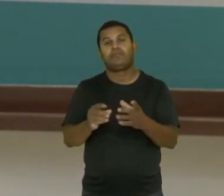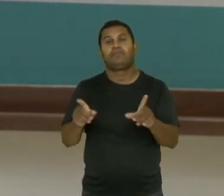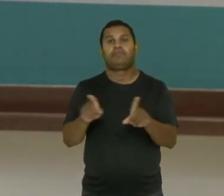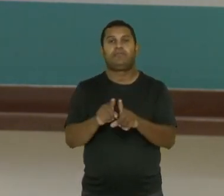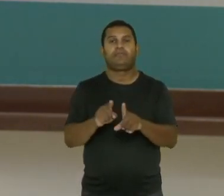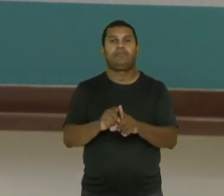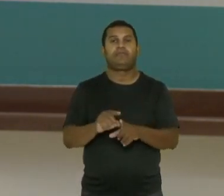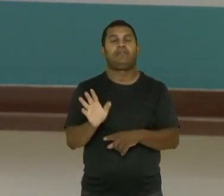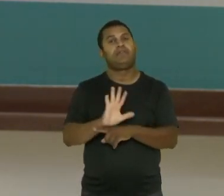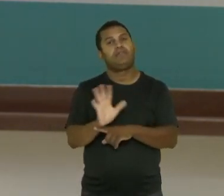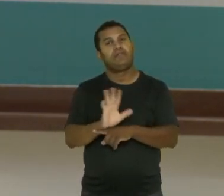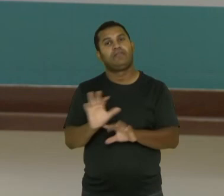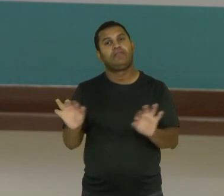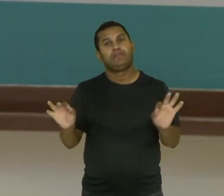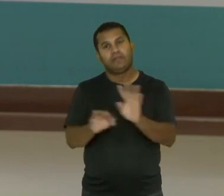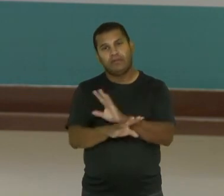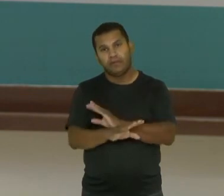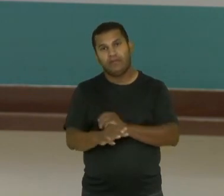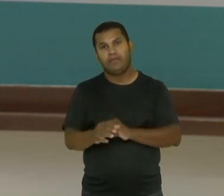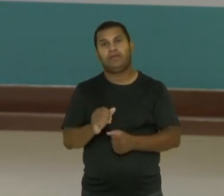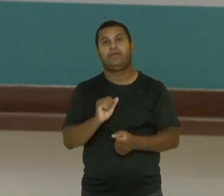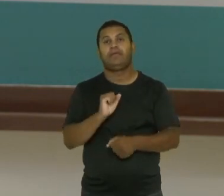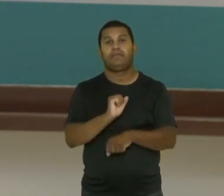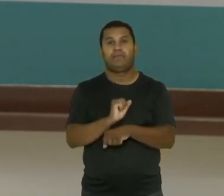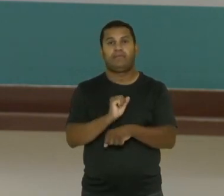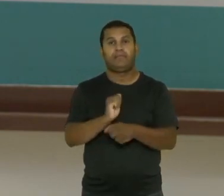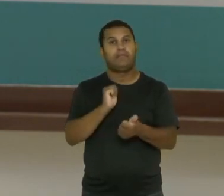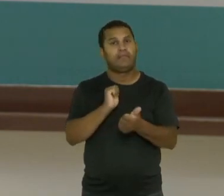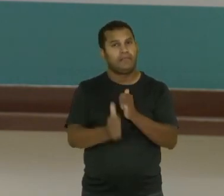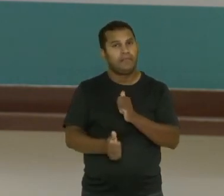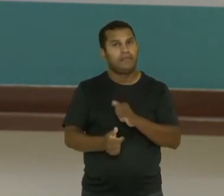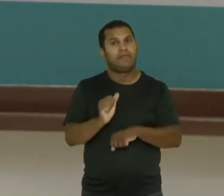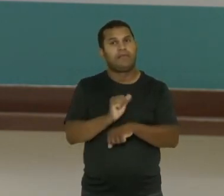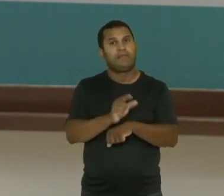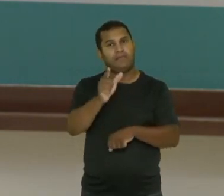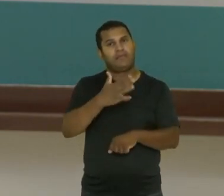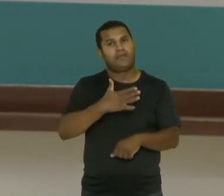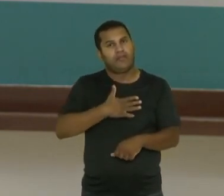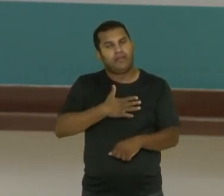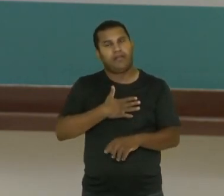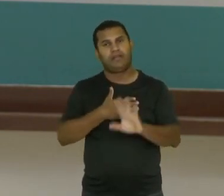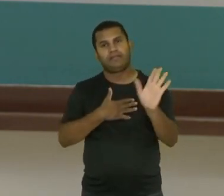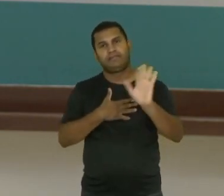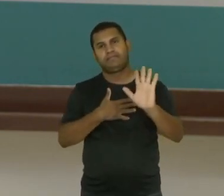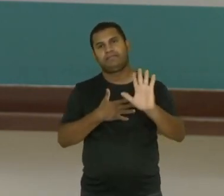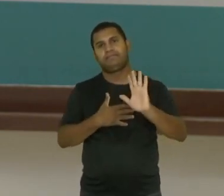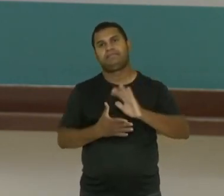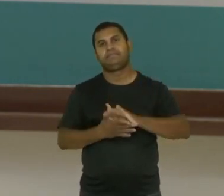encerramos mais uma videoaula de Educação Física. Eu espero que vocês tenham gostado e até breve.